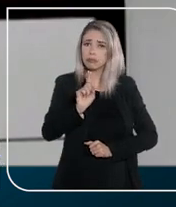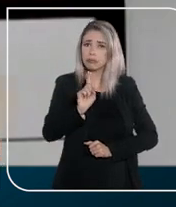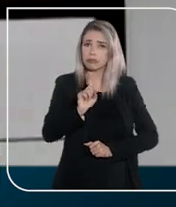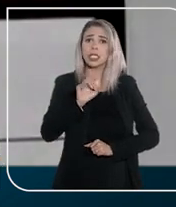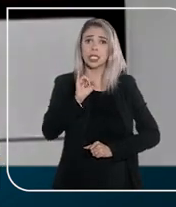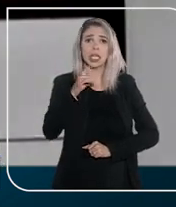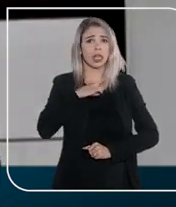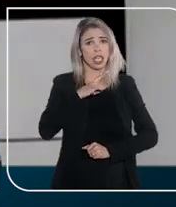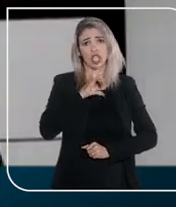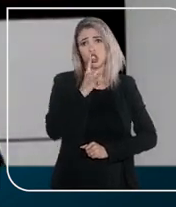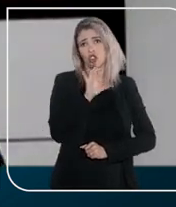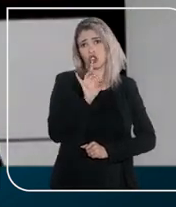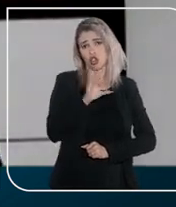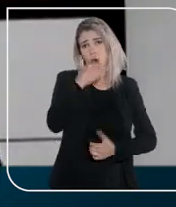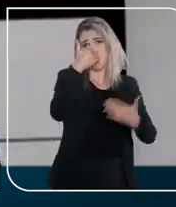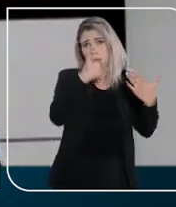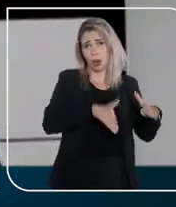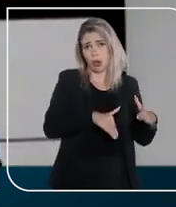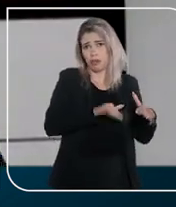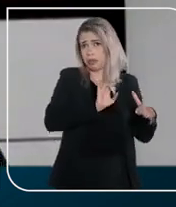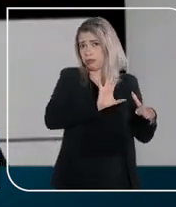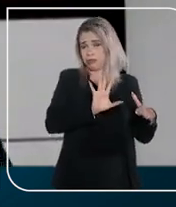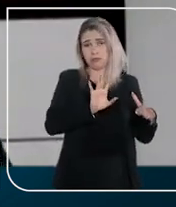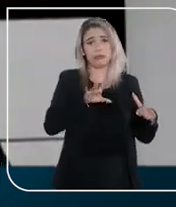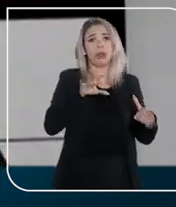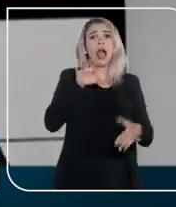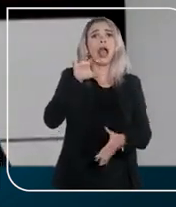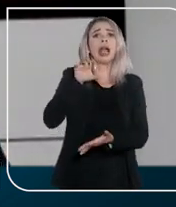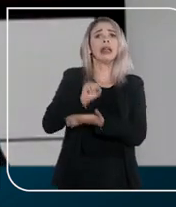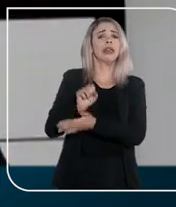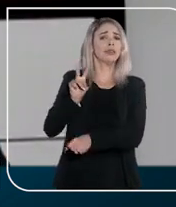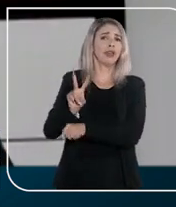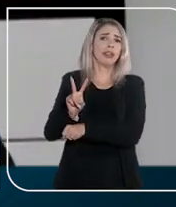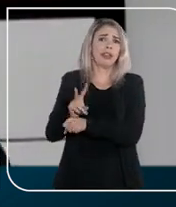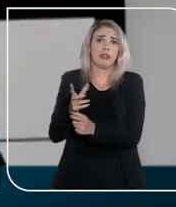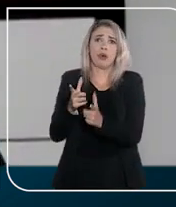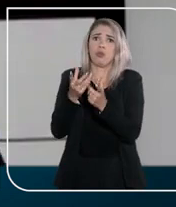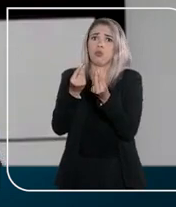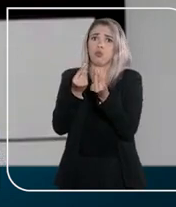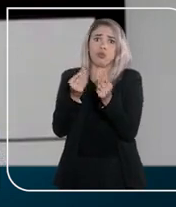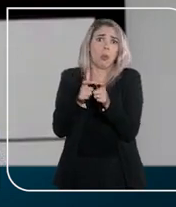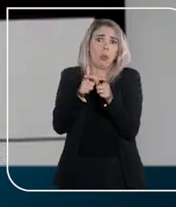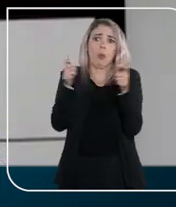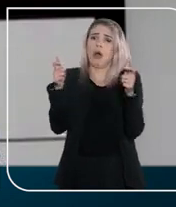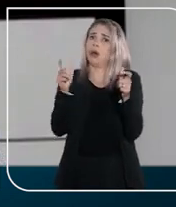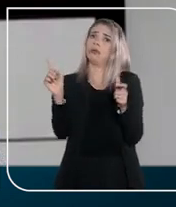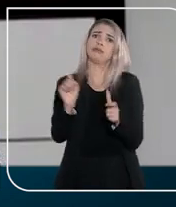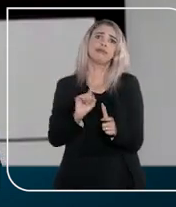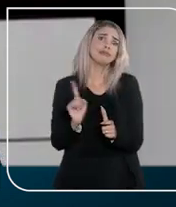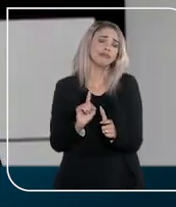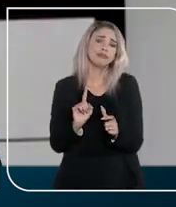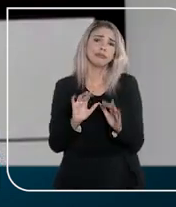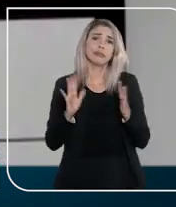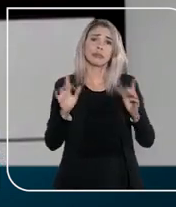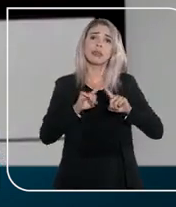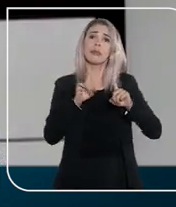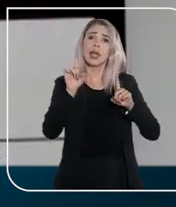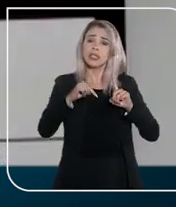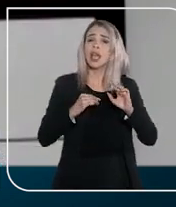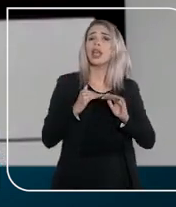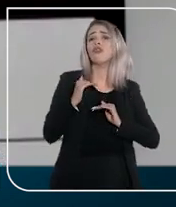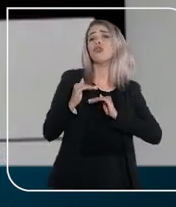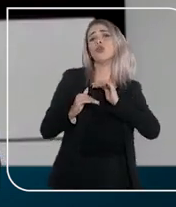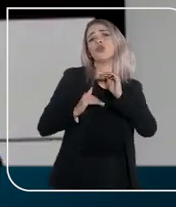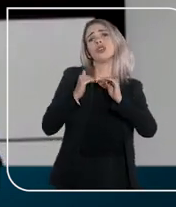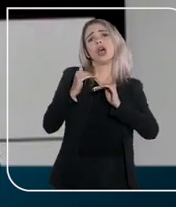prova objetiva, nem faria sentido eu ter um cadastro de reserva absurdo. Mas, como eu disse aqui, isso é a evolução do